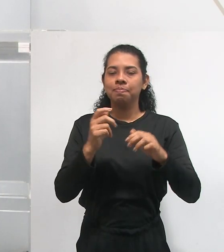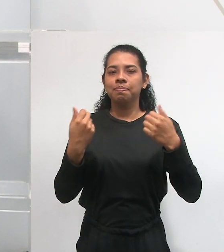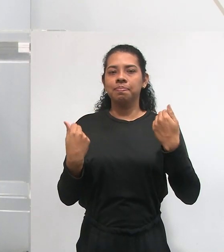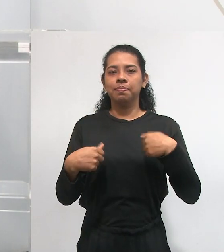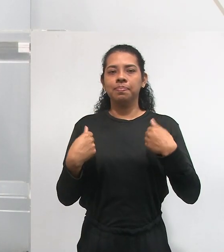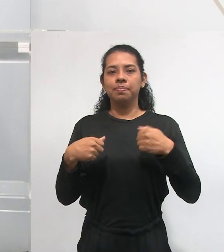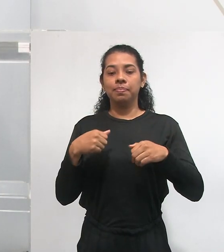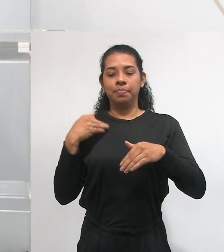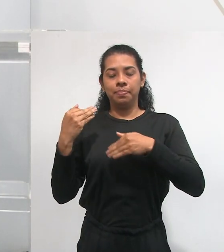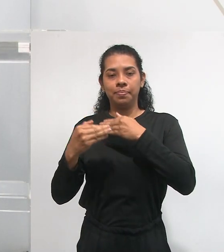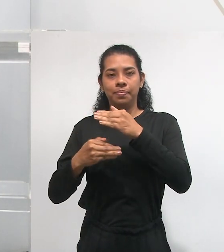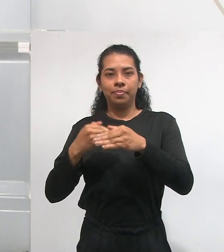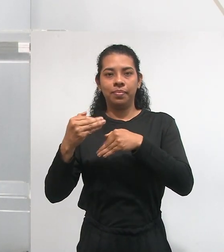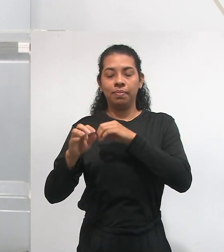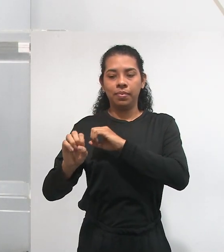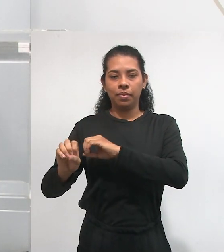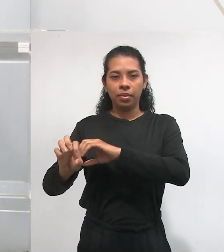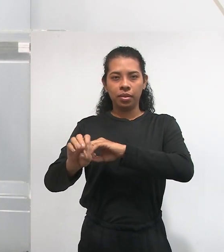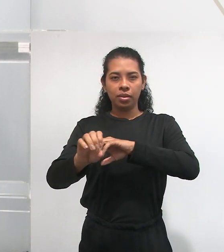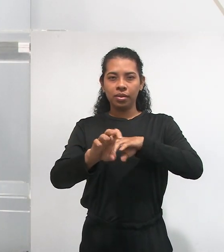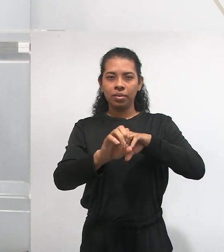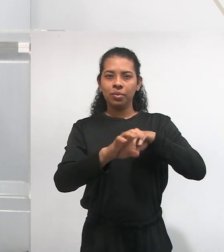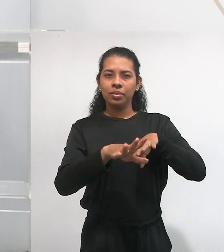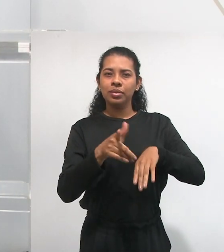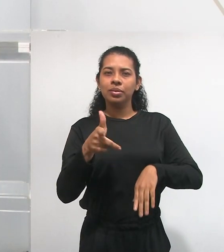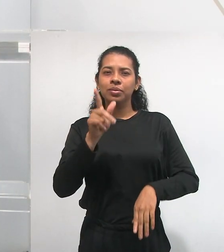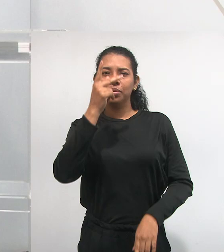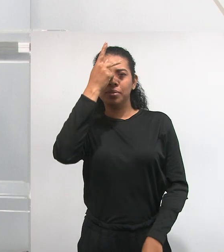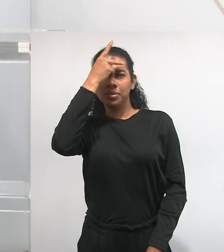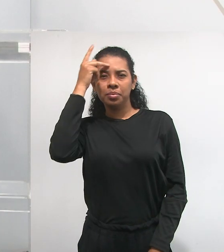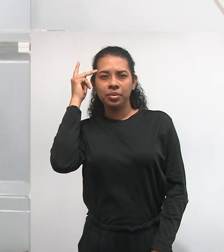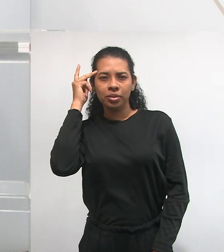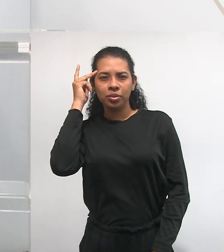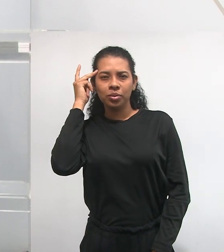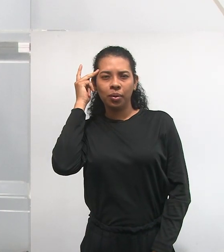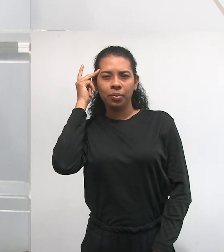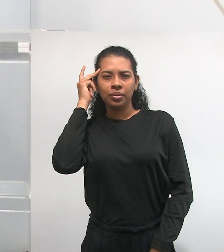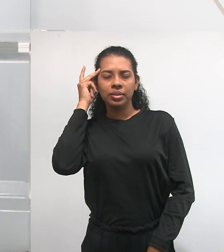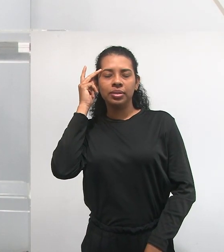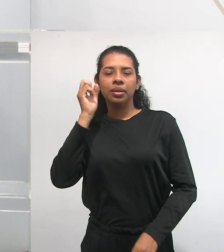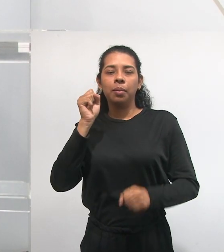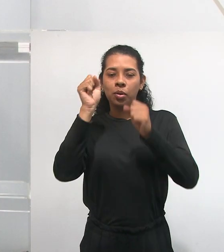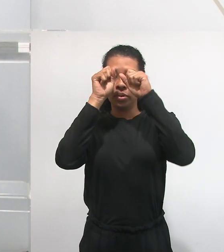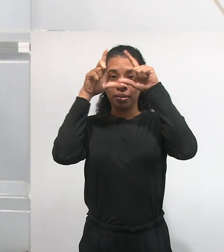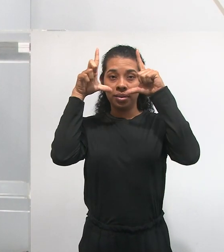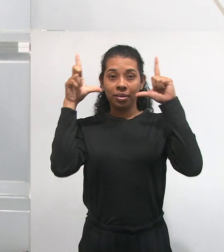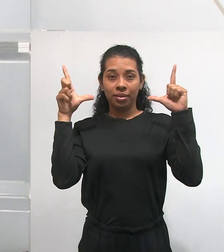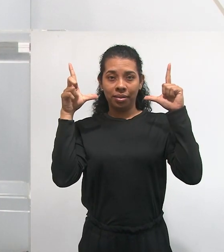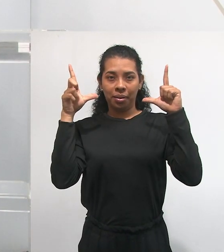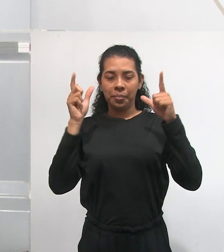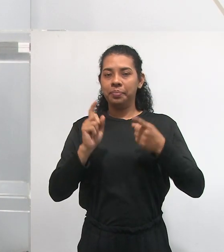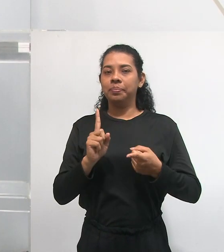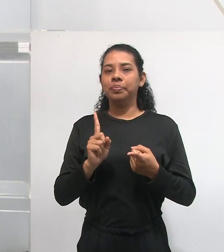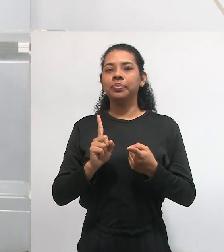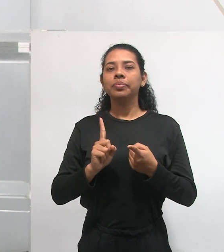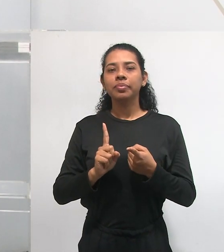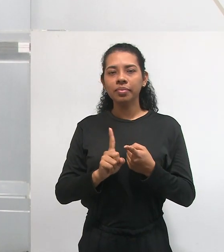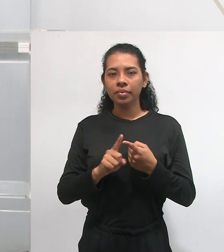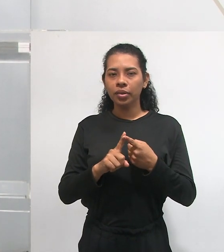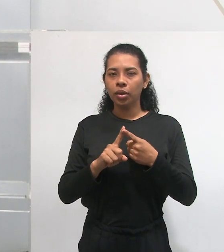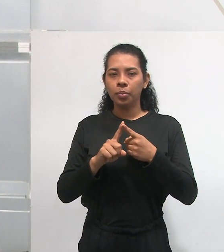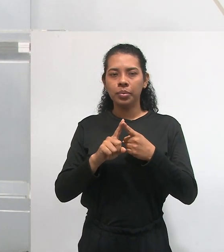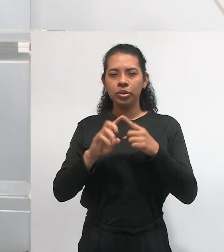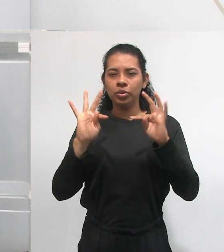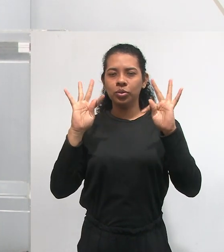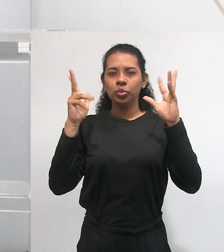também a educação das pessoas, desenvolver o senso crítico delas, tá certo? Esse é um segundo passo, dentro de tudo que eu estou falando